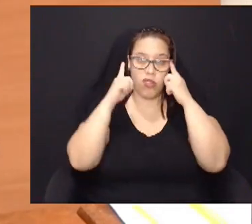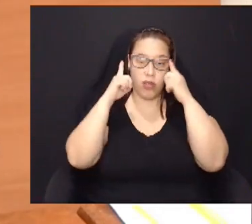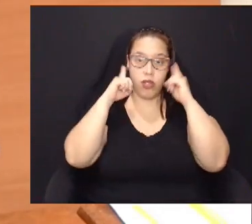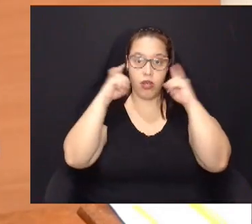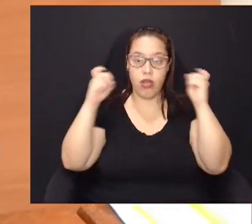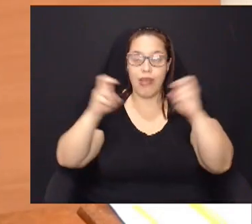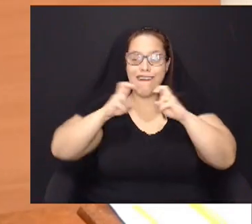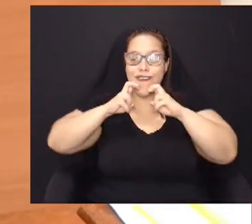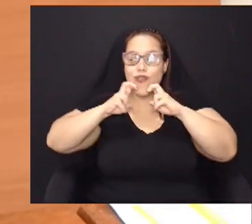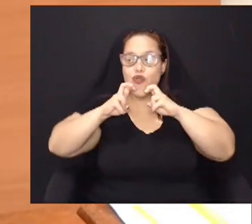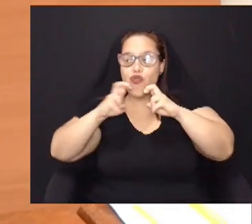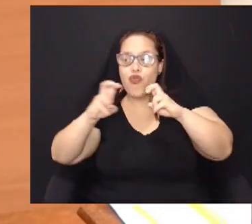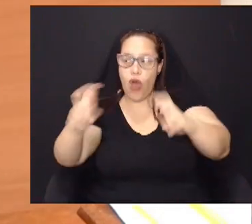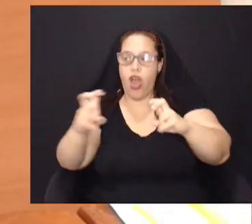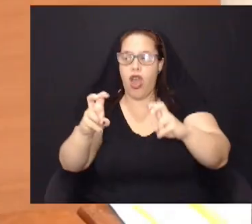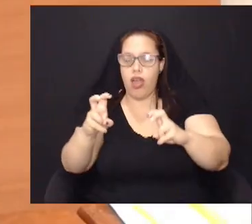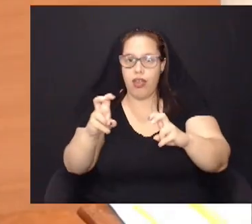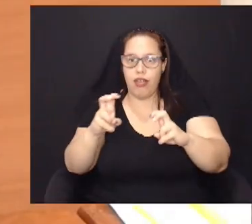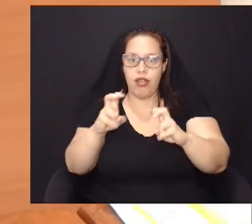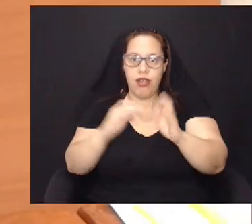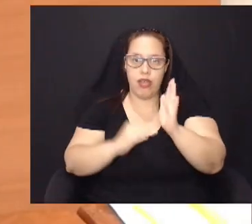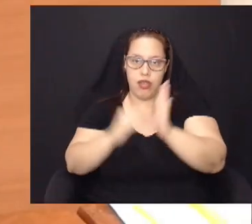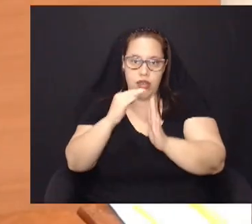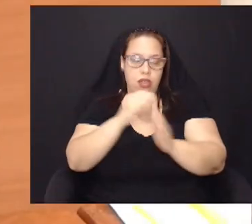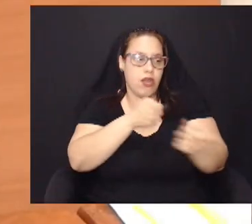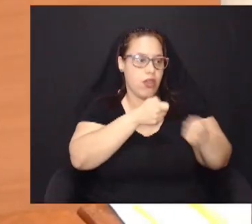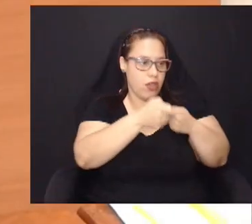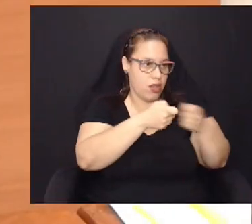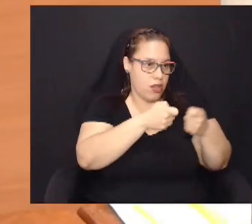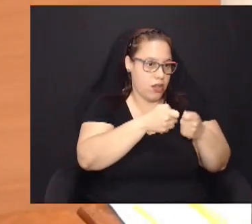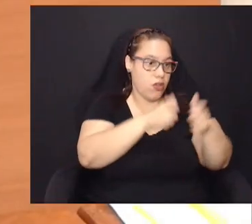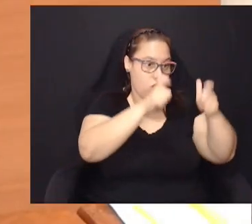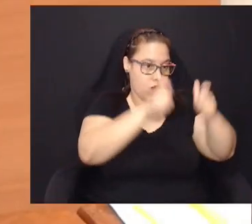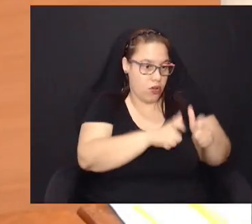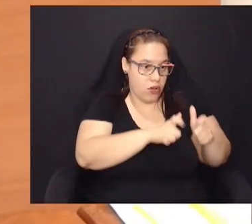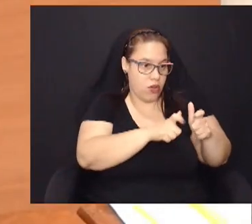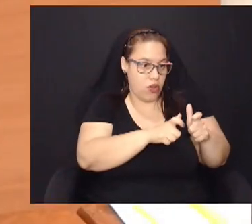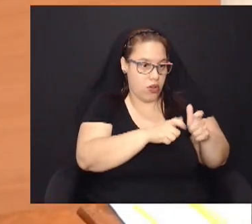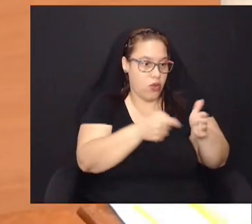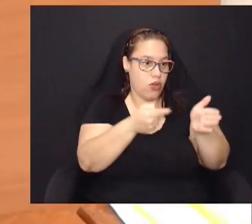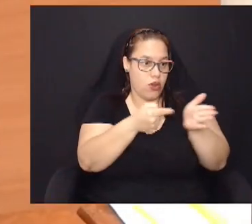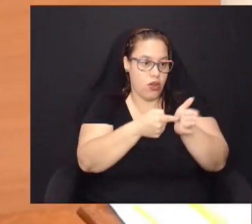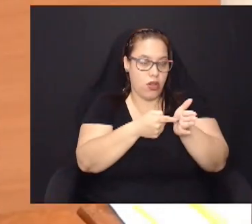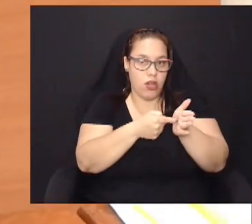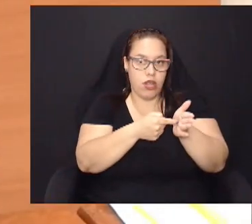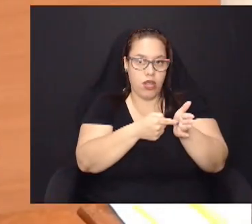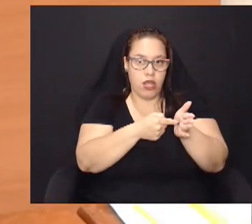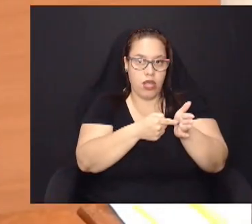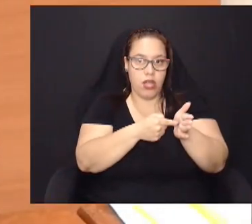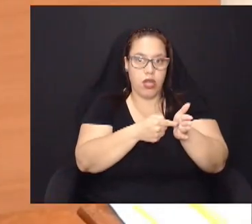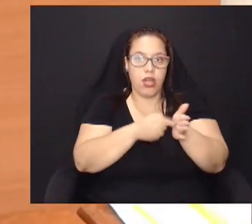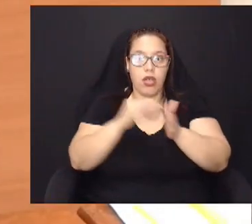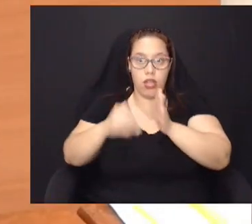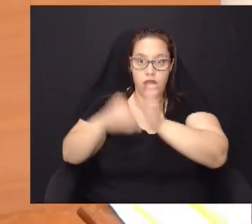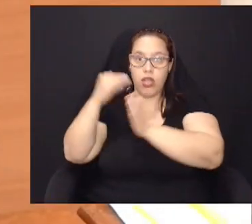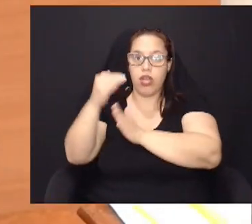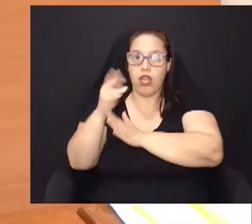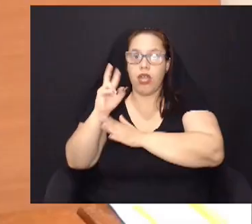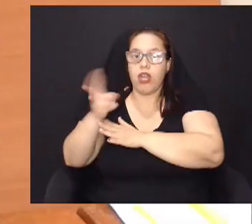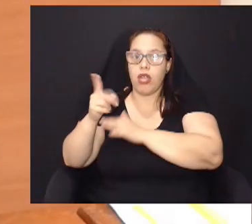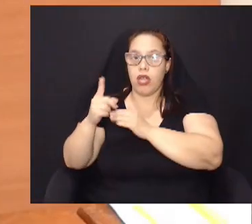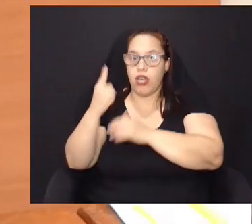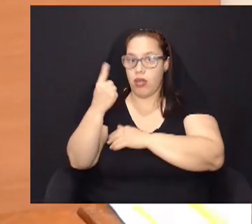voz sobe. Mas essa medição vai ser no local ou no denunciante? A gente já avançou isso, é sempre na primeira